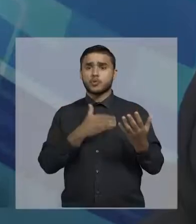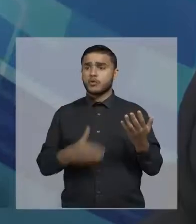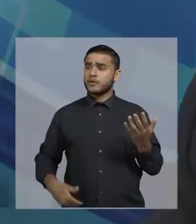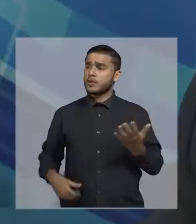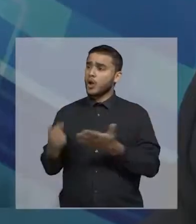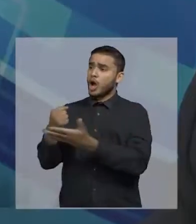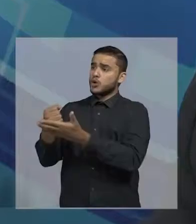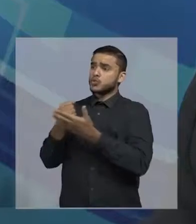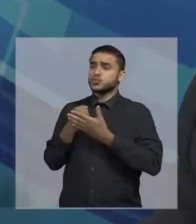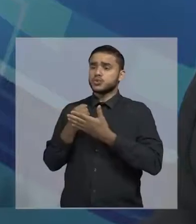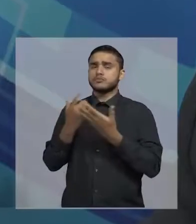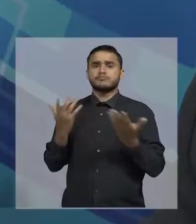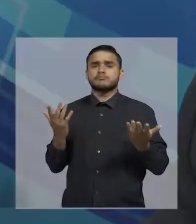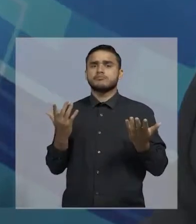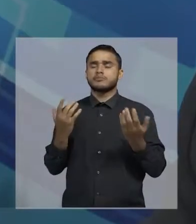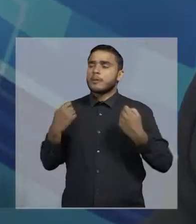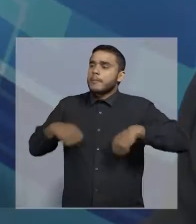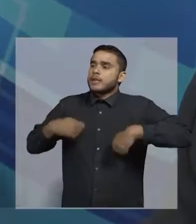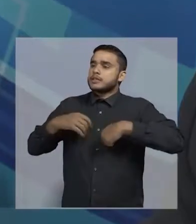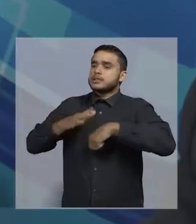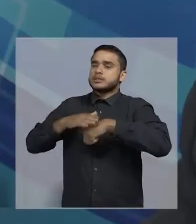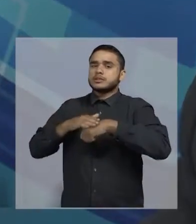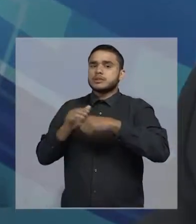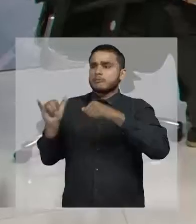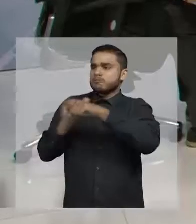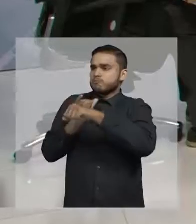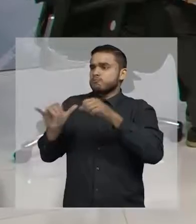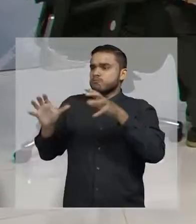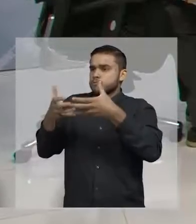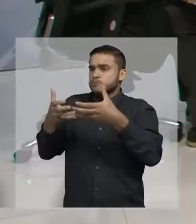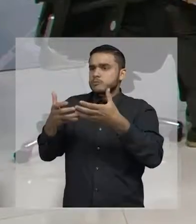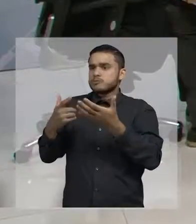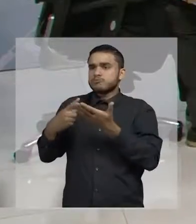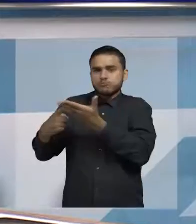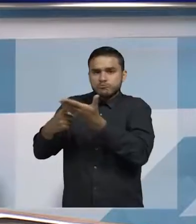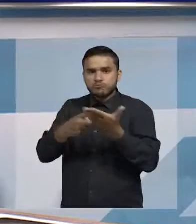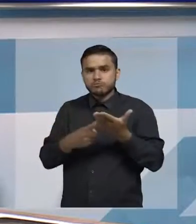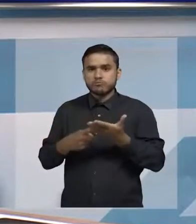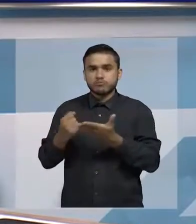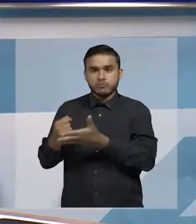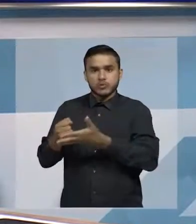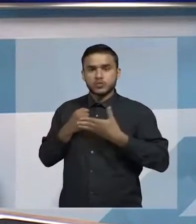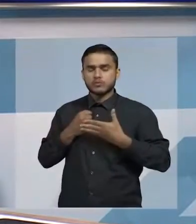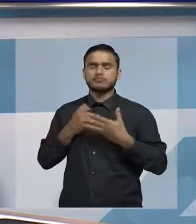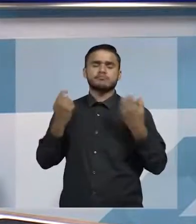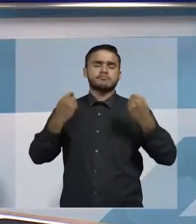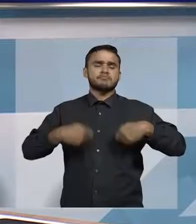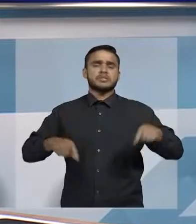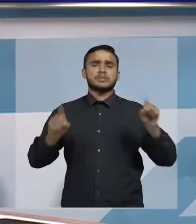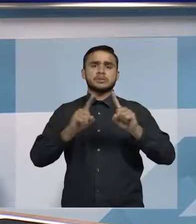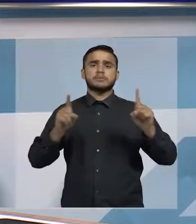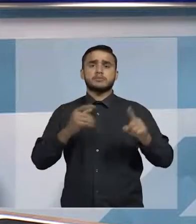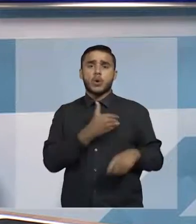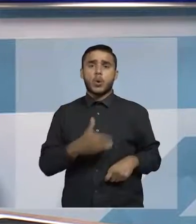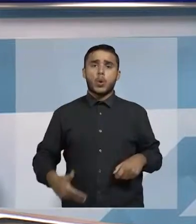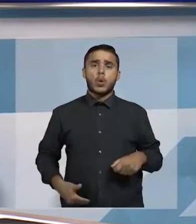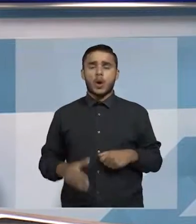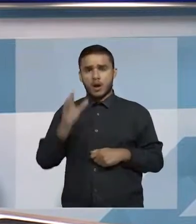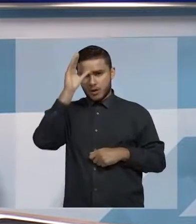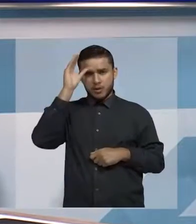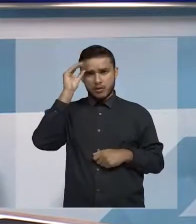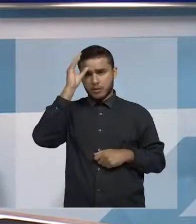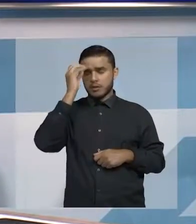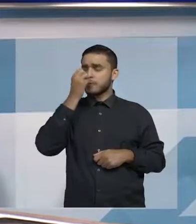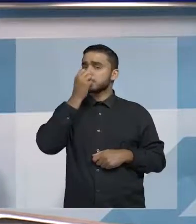essa dependência de tanta mobilização, é para isso. Porque a situação do governador é muito confortável